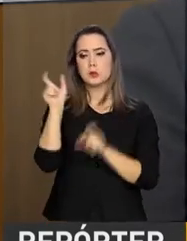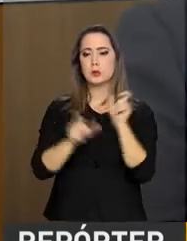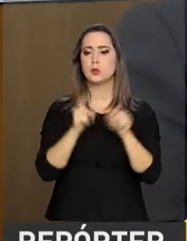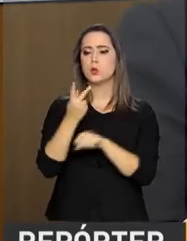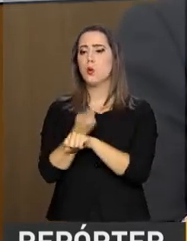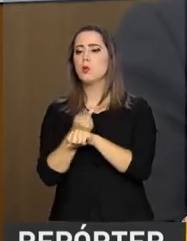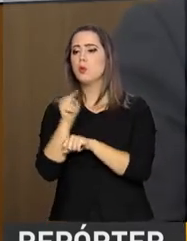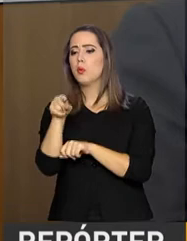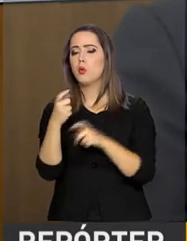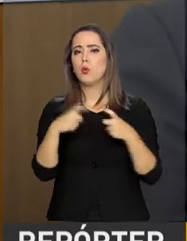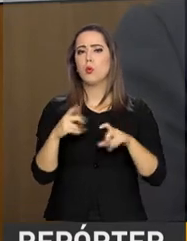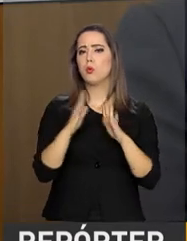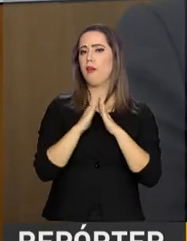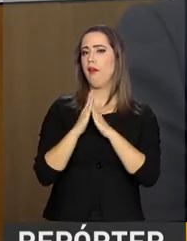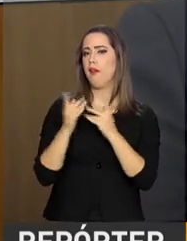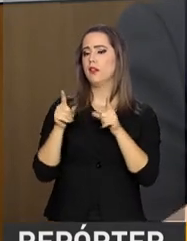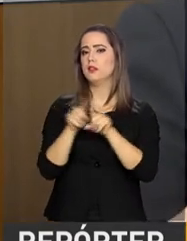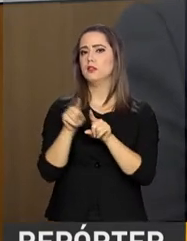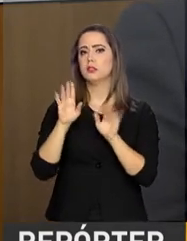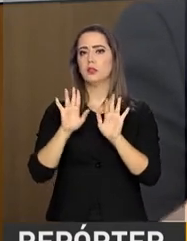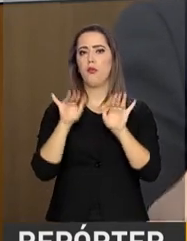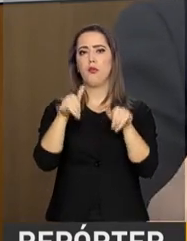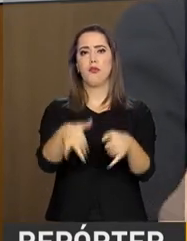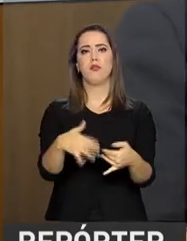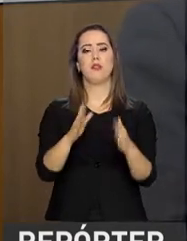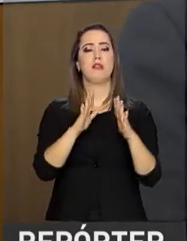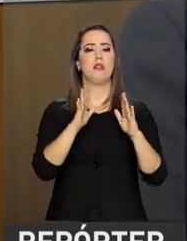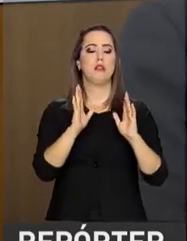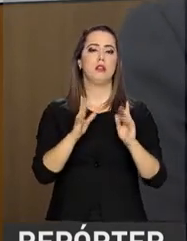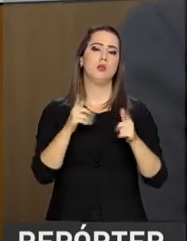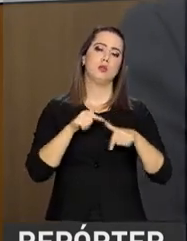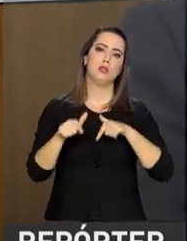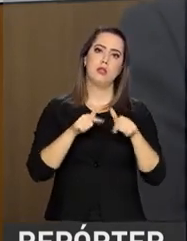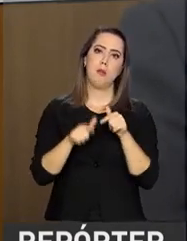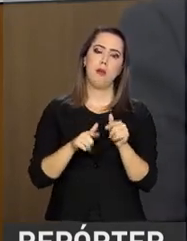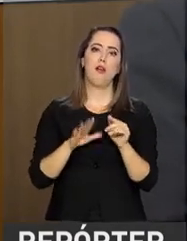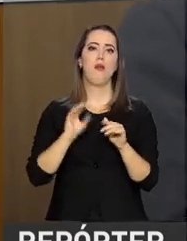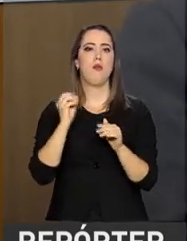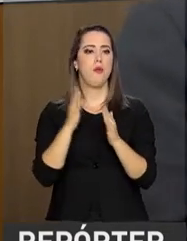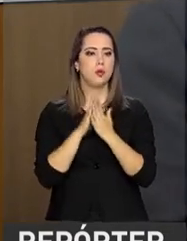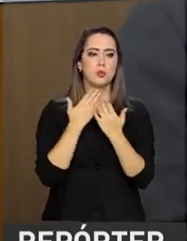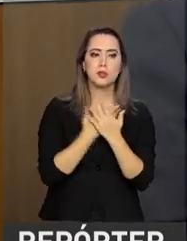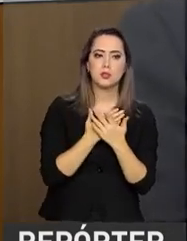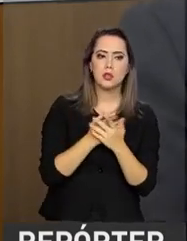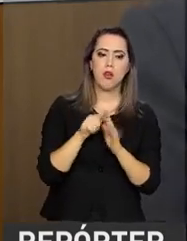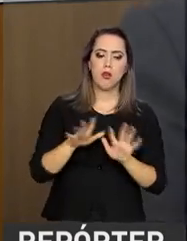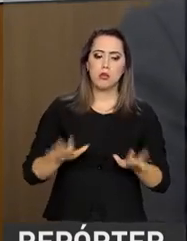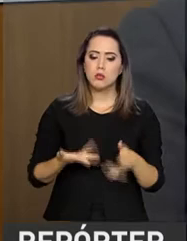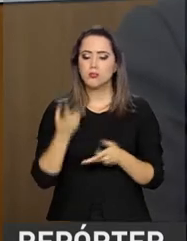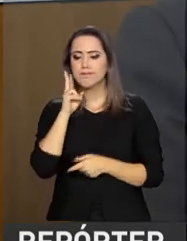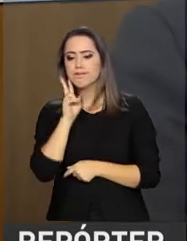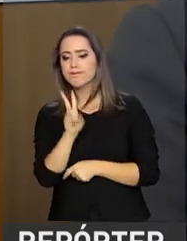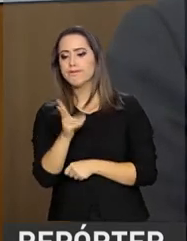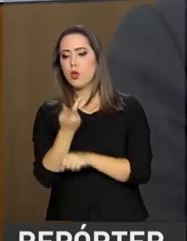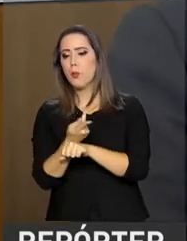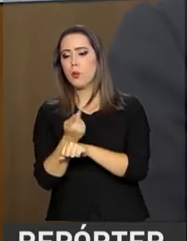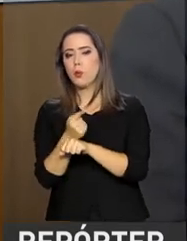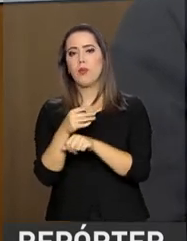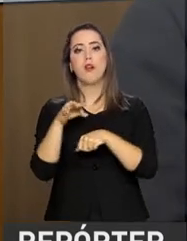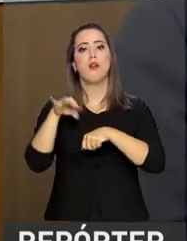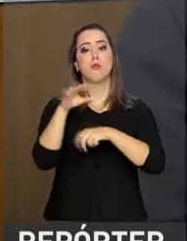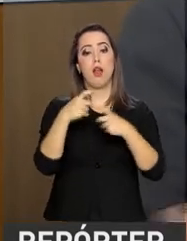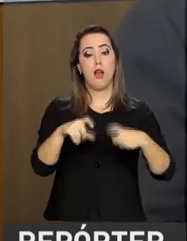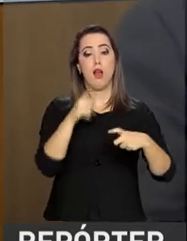na ao término do expediente nas empresas nas escolas sejam estimuladas a chegar em casa e eliminar os focos do mosquito